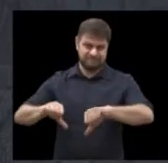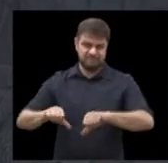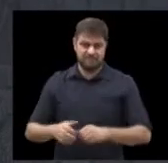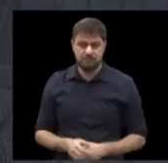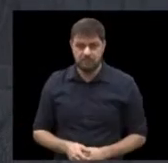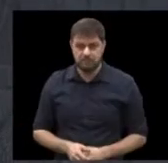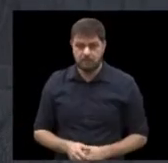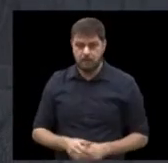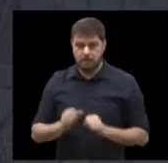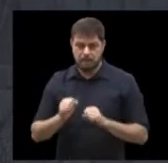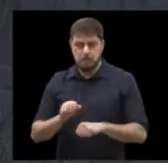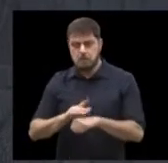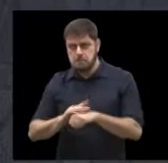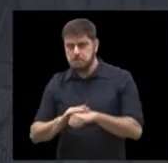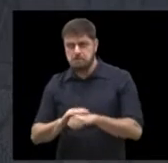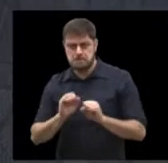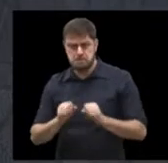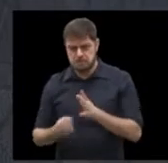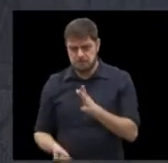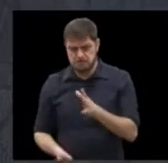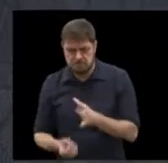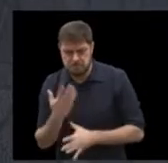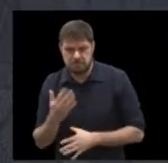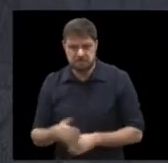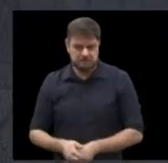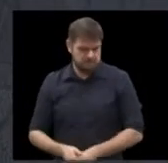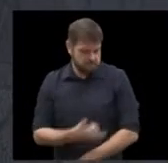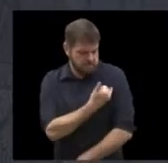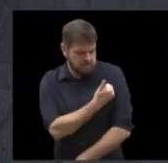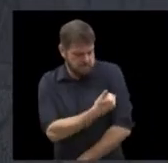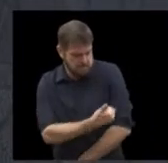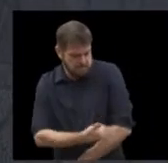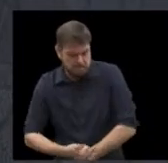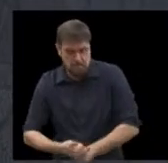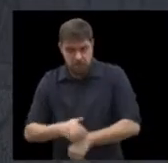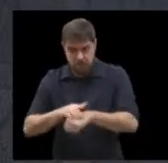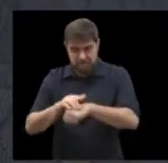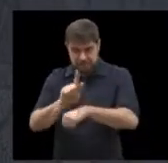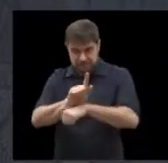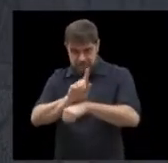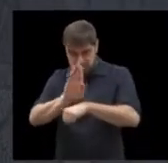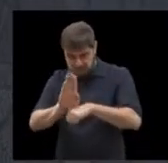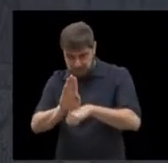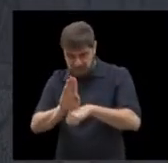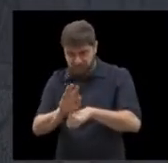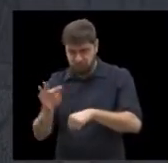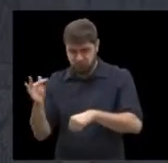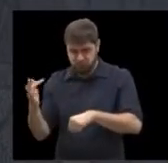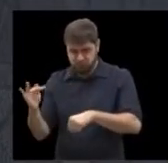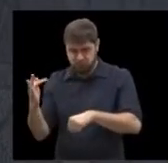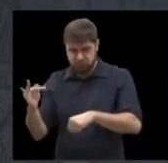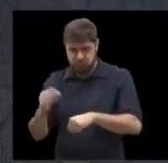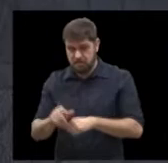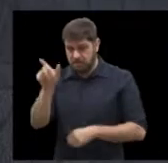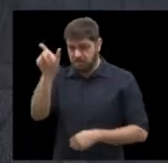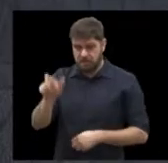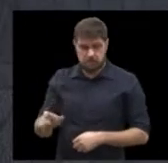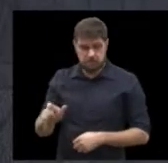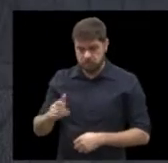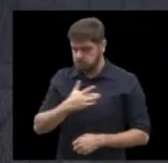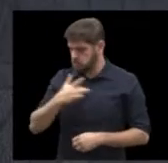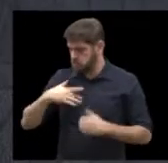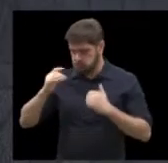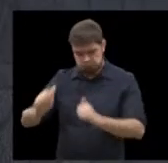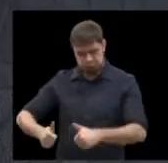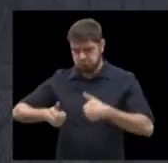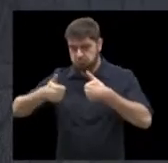você pode ter doenças polirradículo ou a doença de Guillain-Barré de uma maneira que a pessoa pode ficar muito boa, sem nenhum